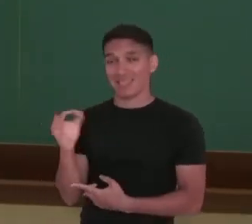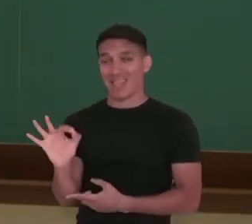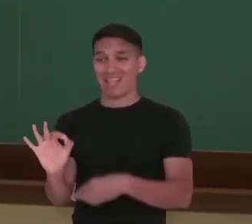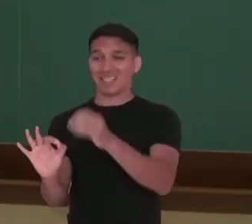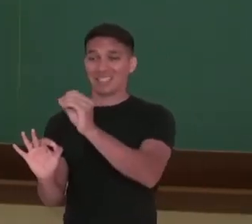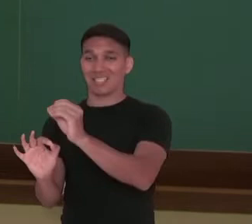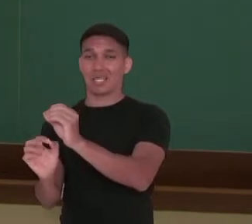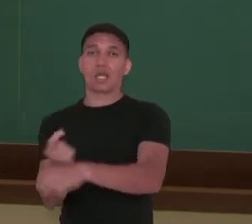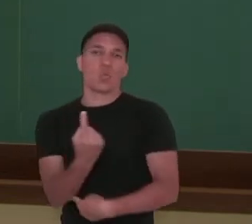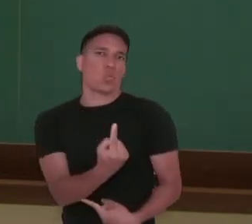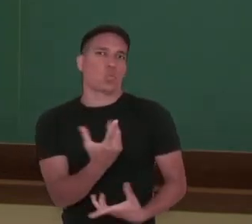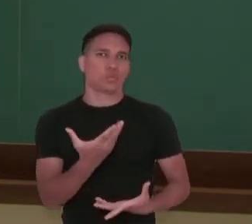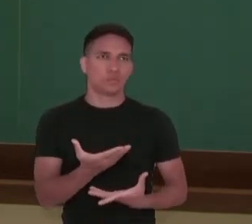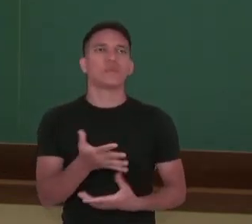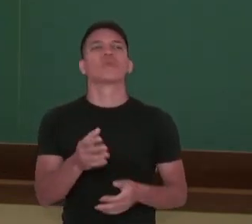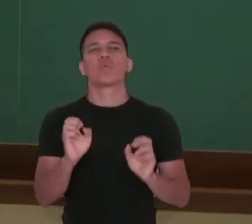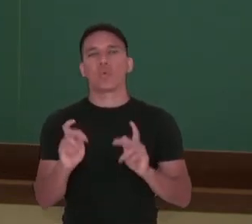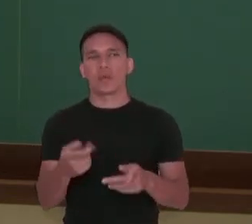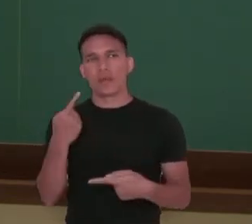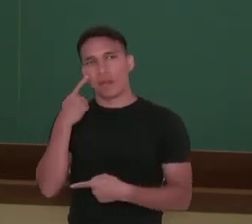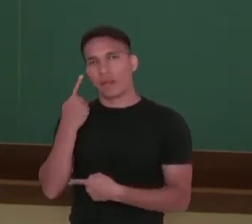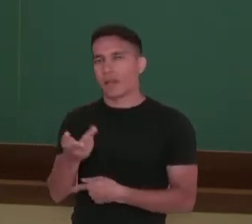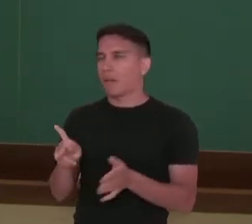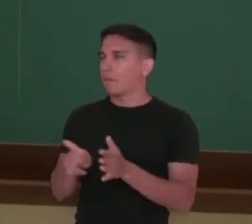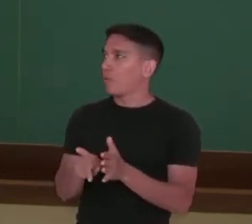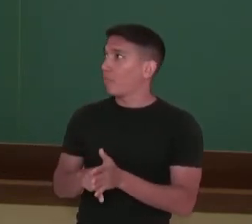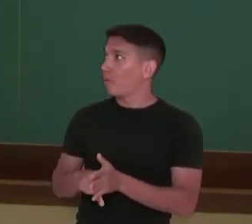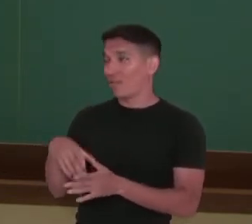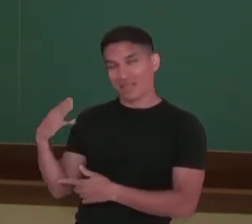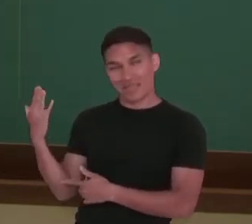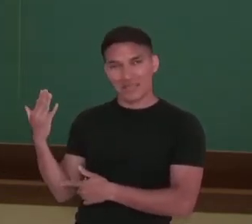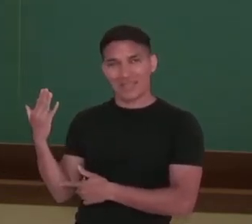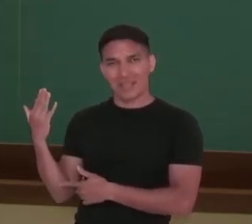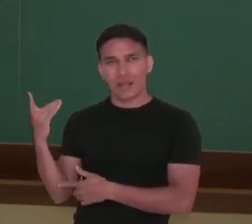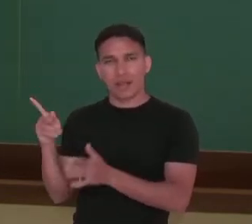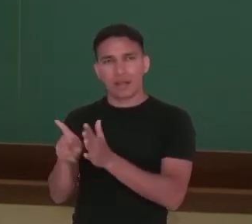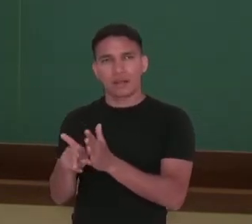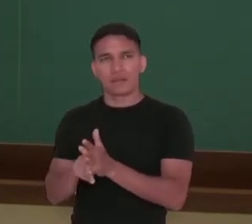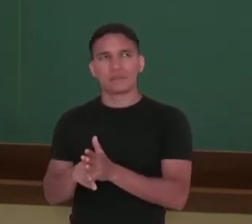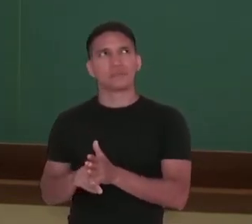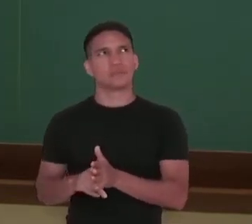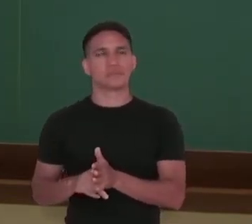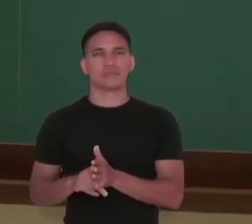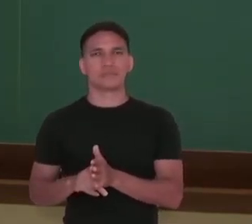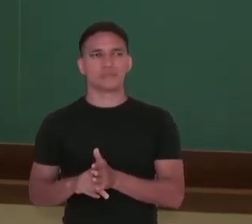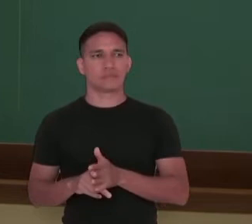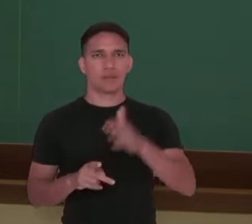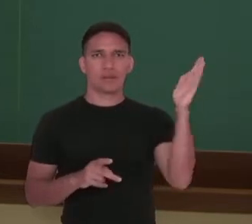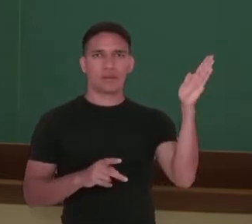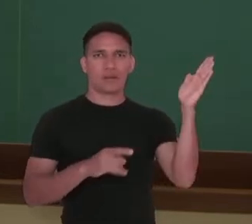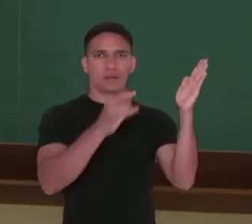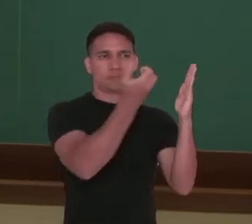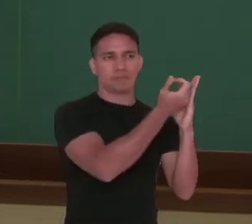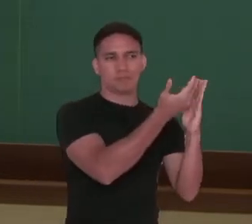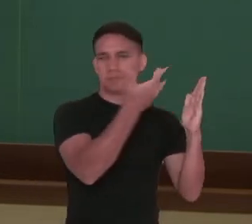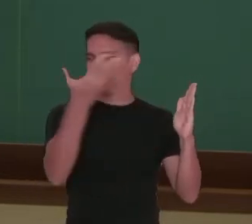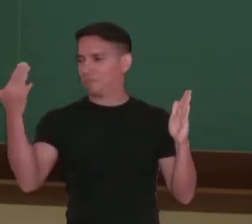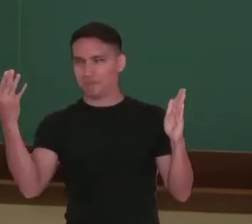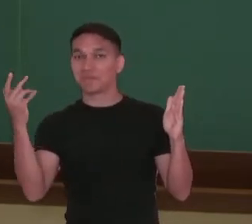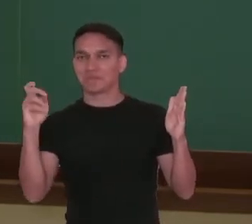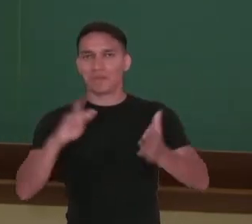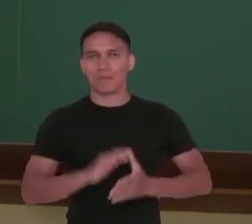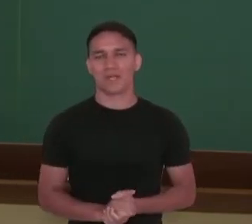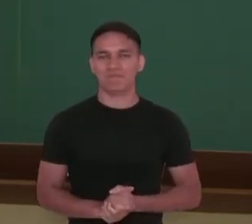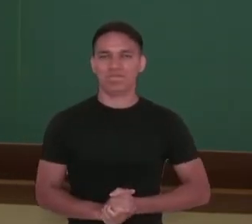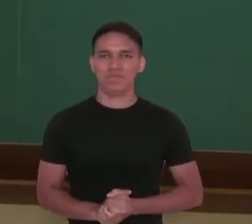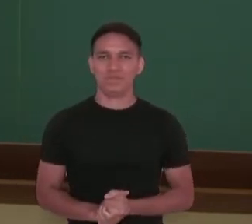é 1. Vamos da minha desse lado para cá, né? da minha esquerda para a minha direita.